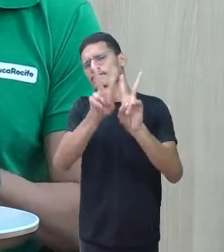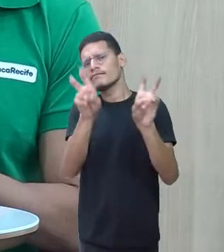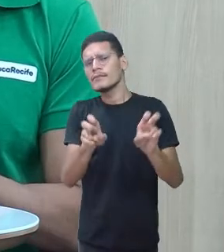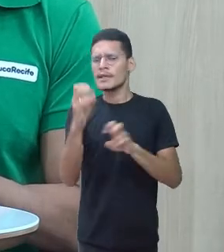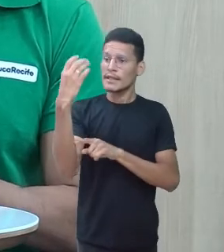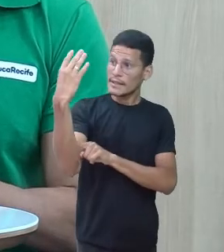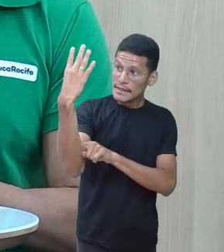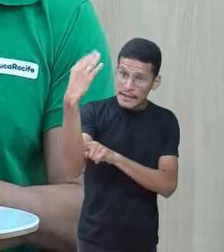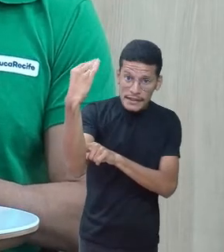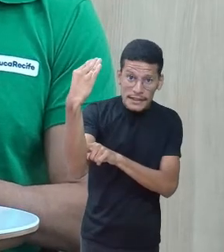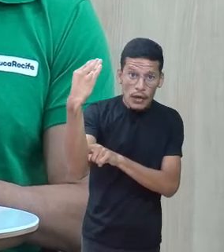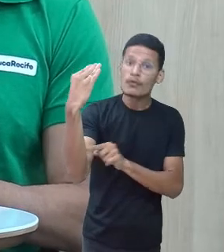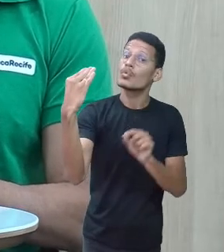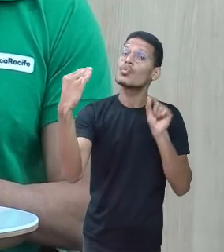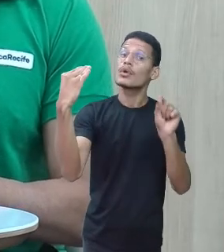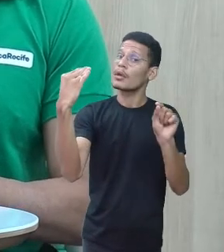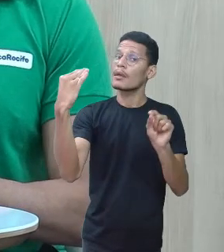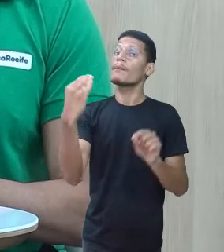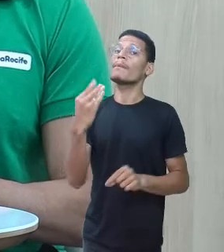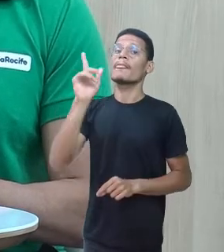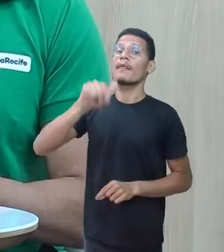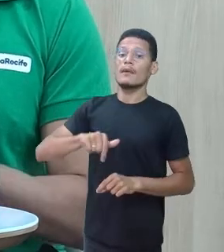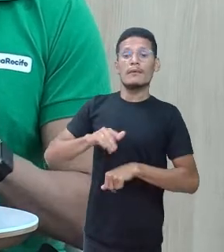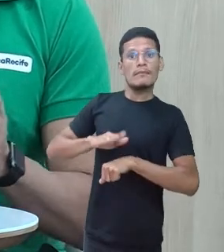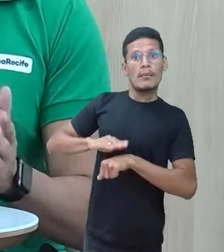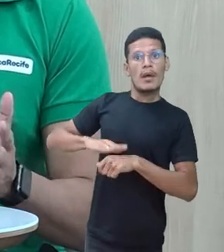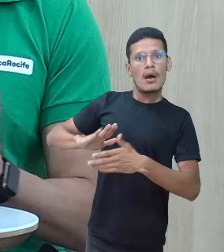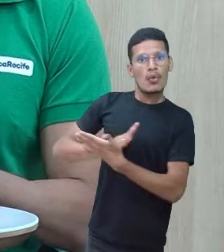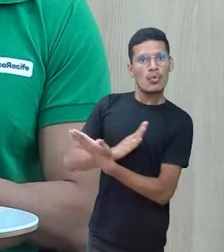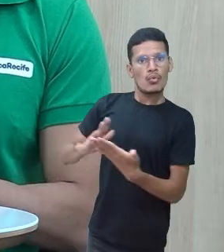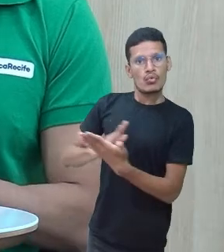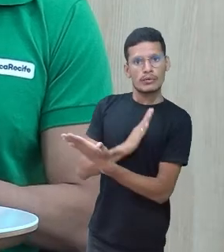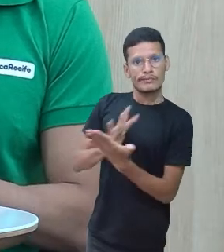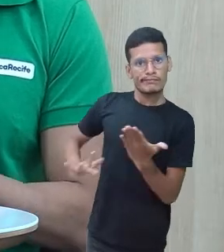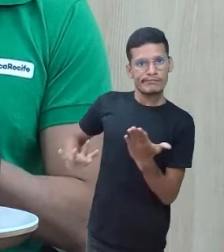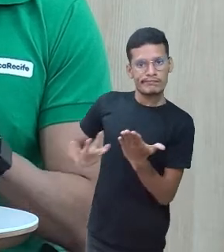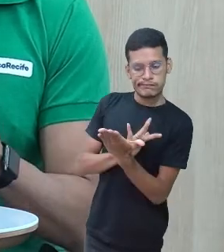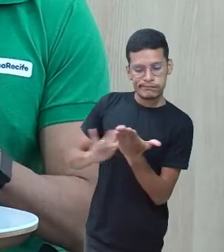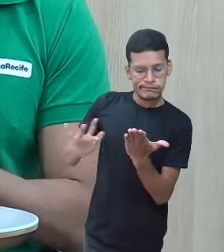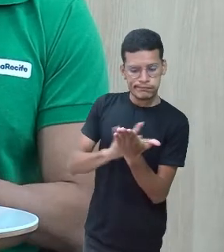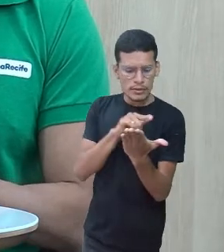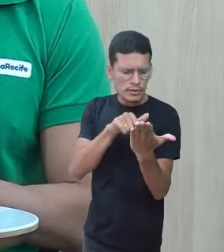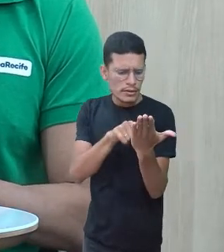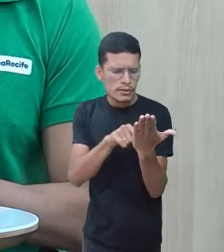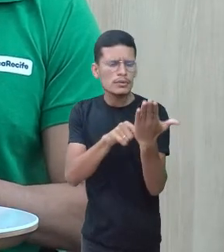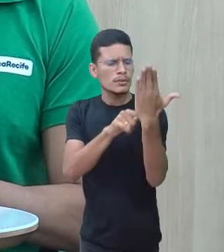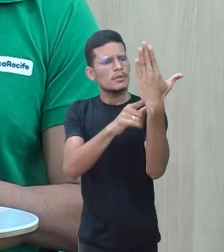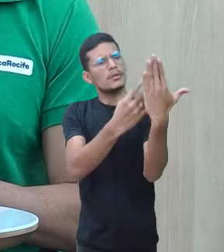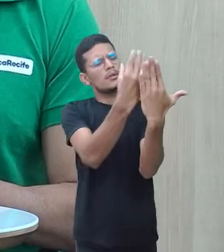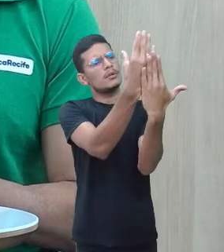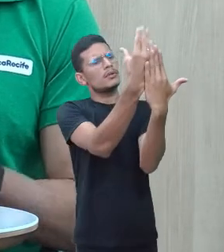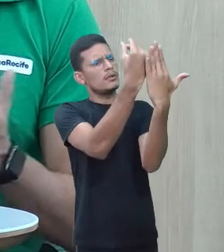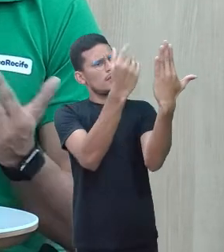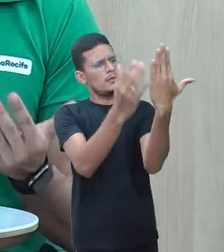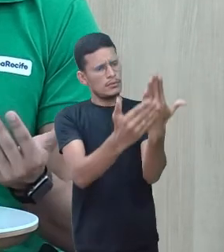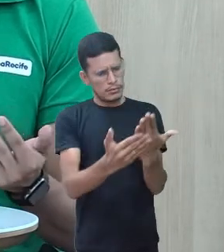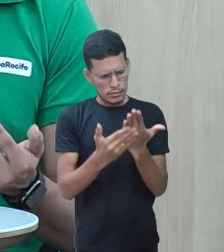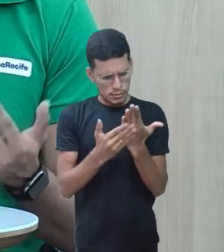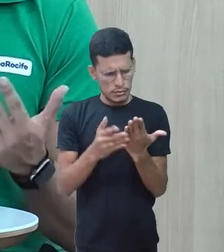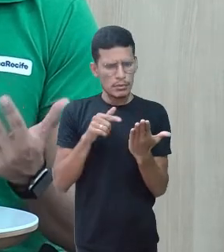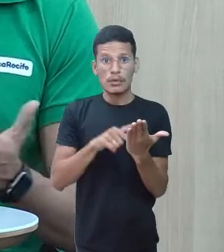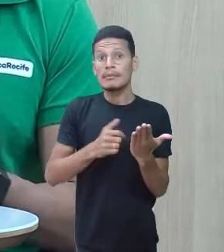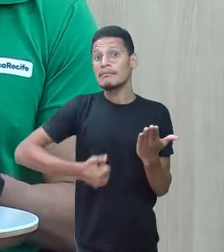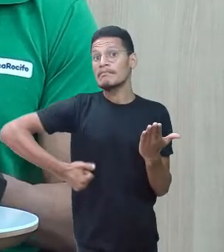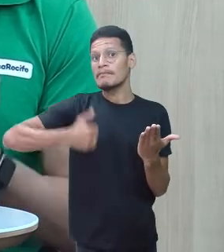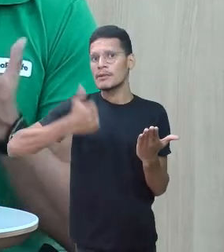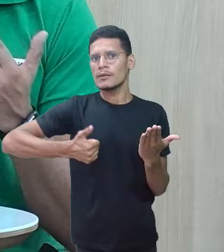selfie, principalmente, é que em alguns aparelhos celulares, quando a gente tira uma foto, certo? Principalmente, né,